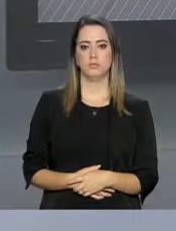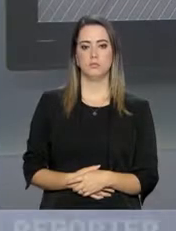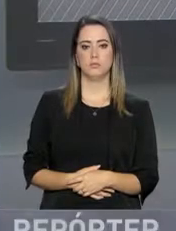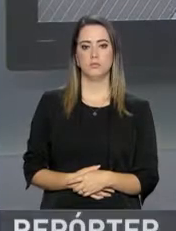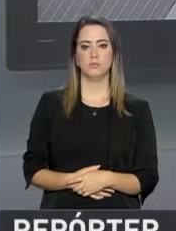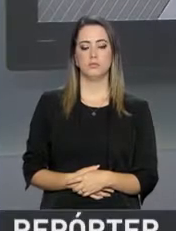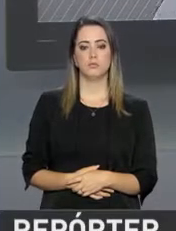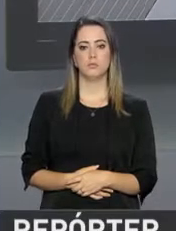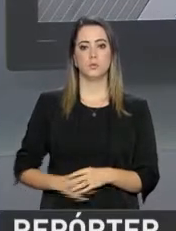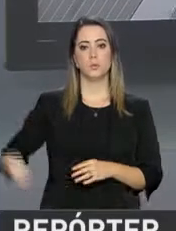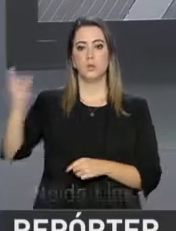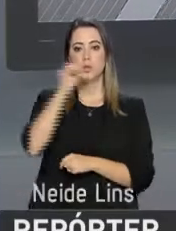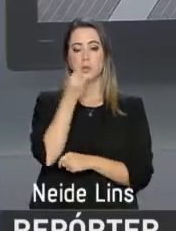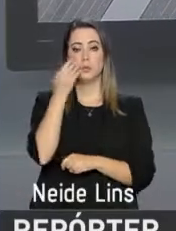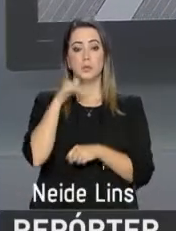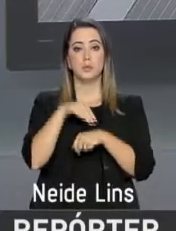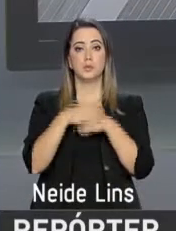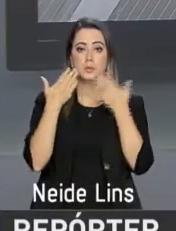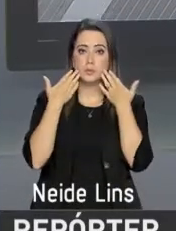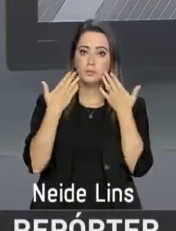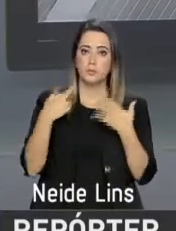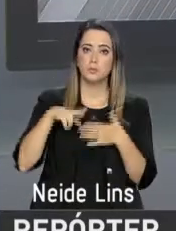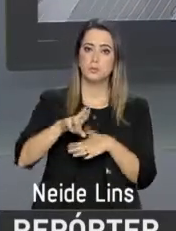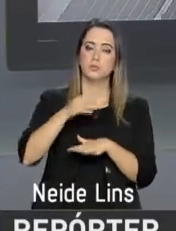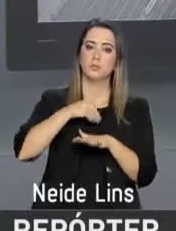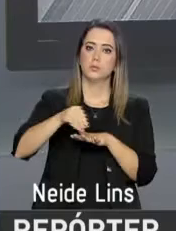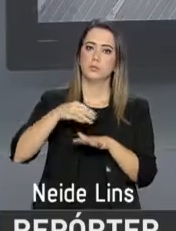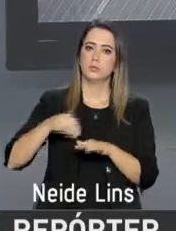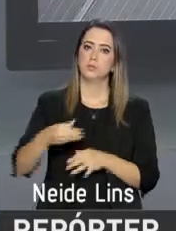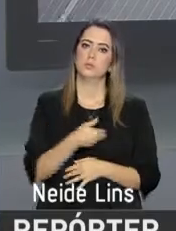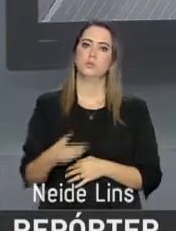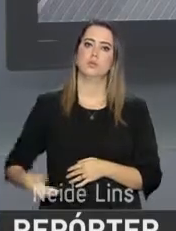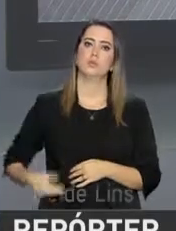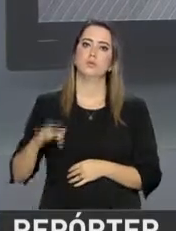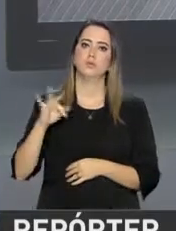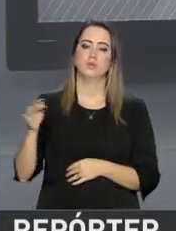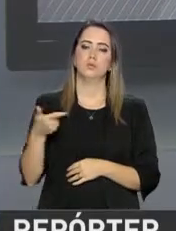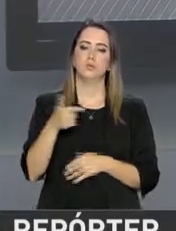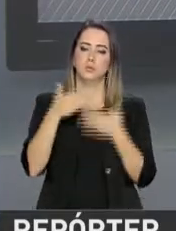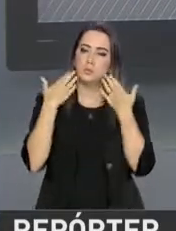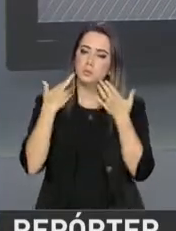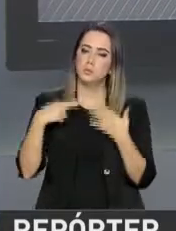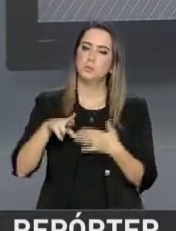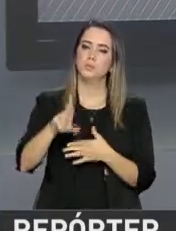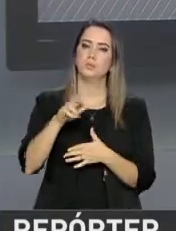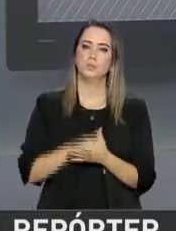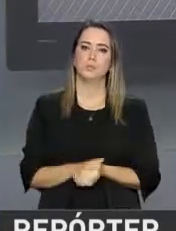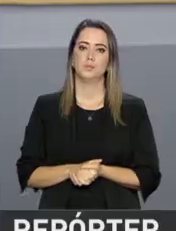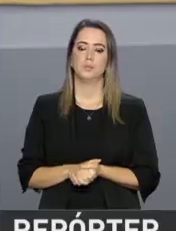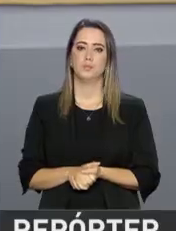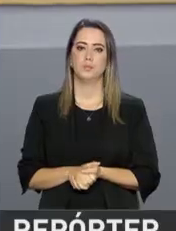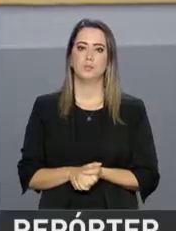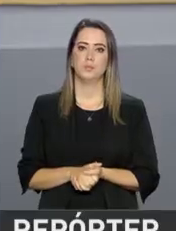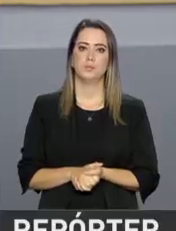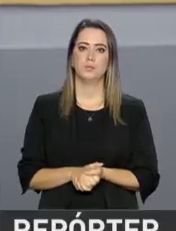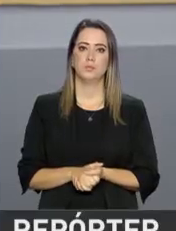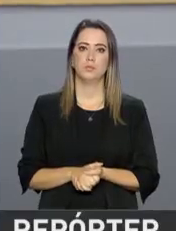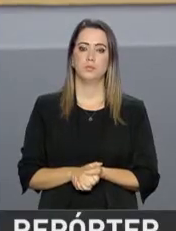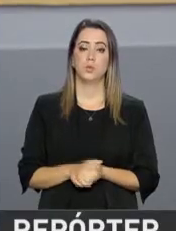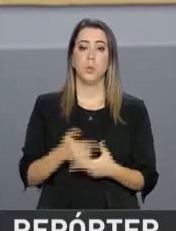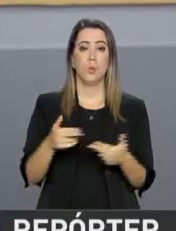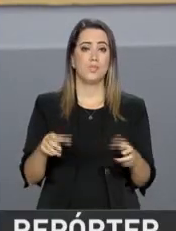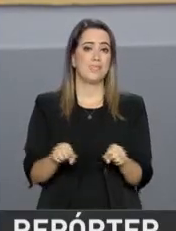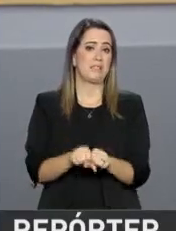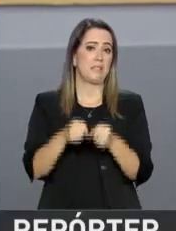olá boa noite a companhia agora as notícias do governo federal e mais uma edição do repórter nbr produto